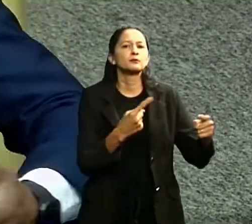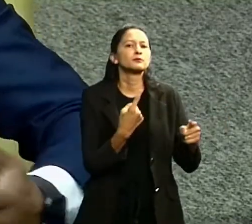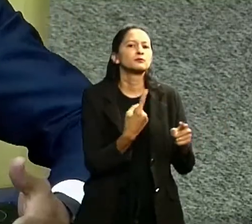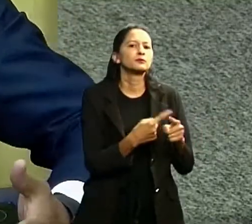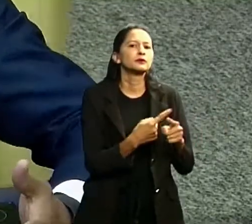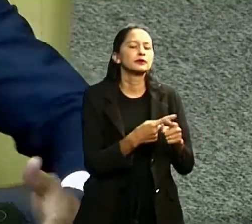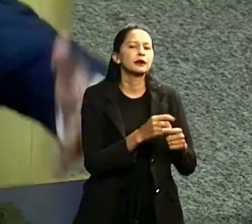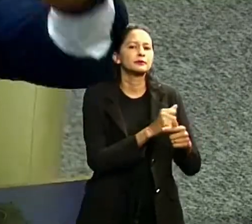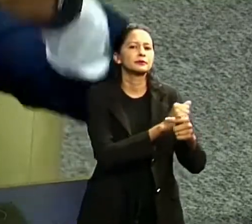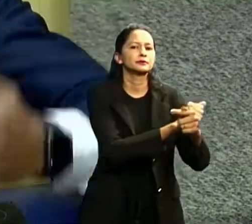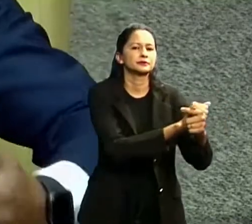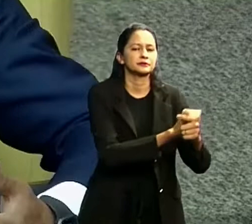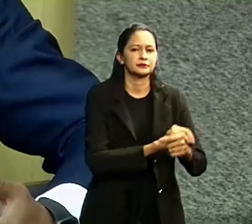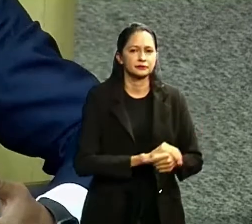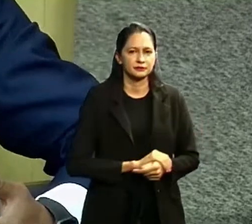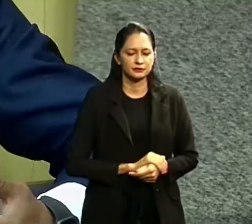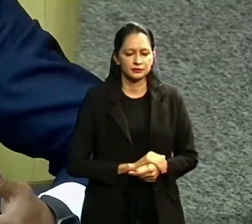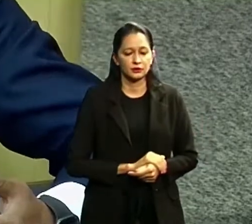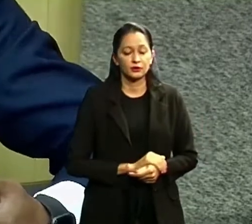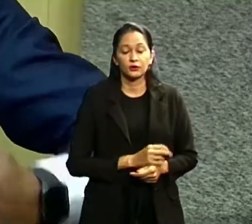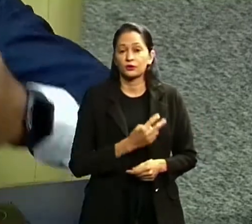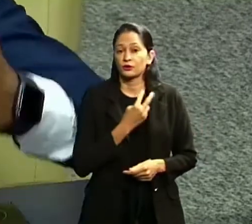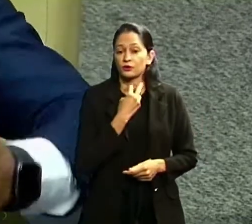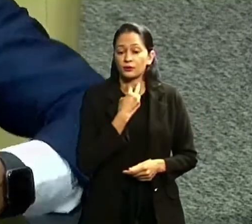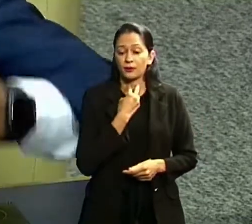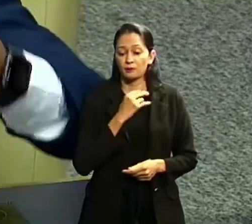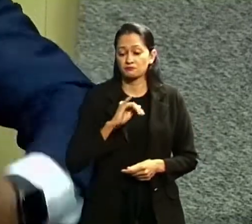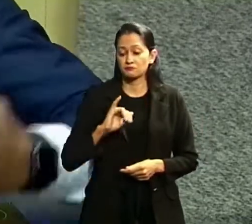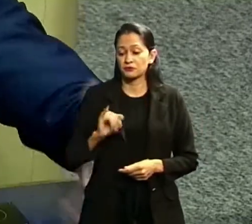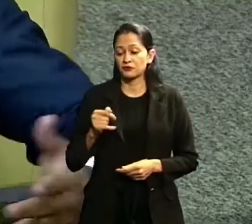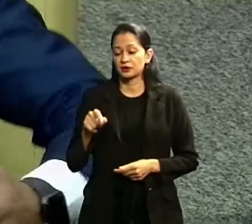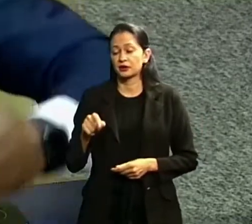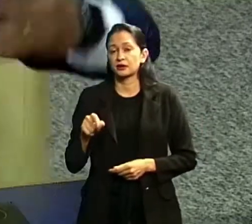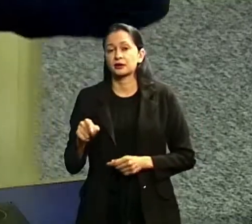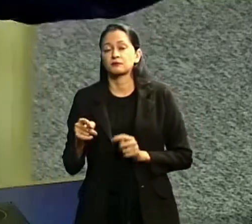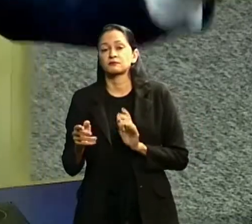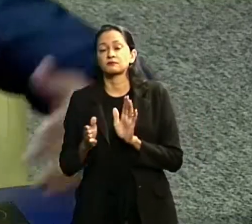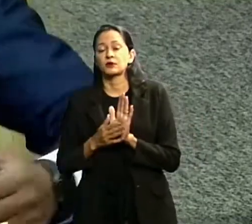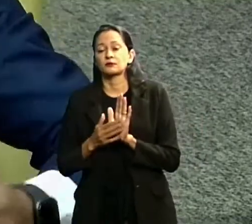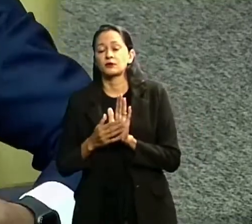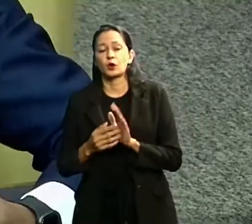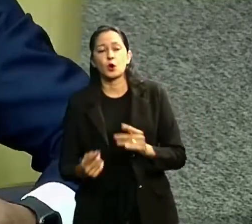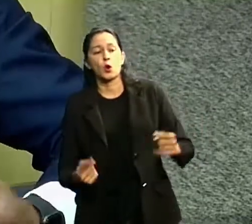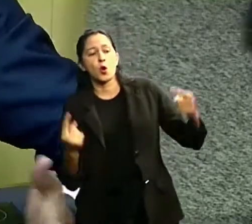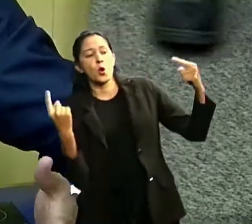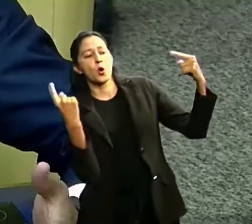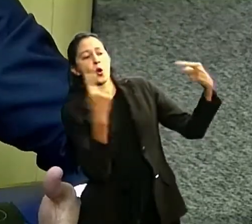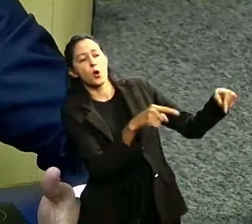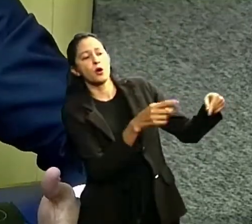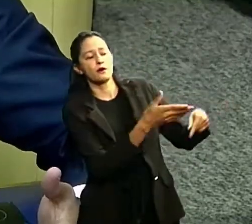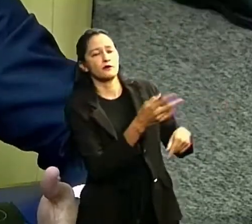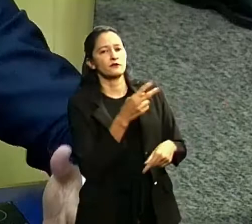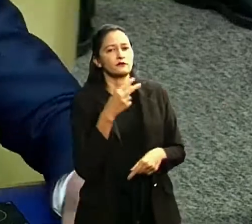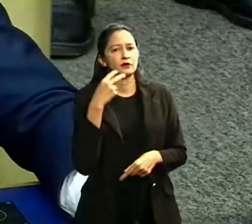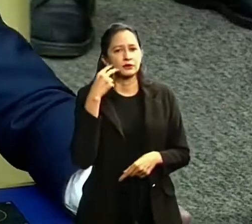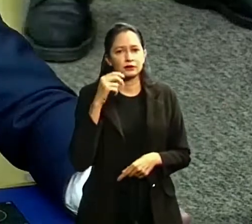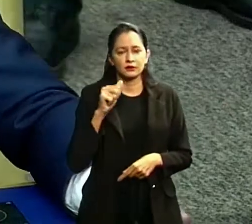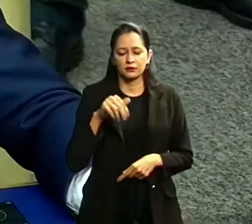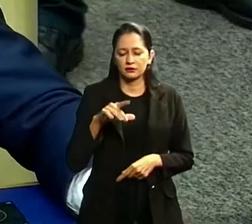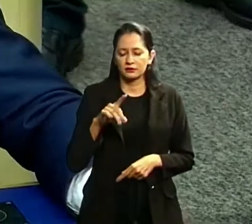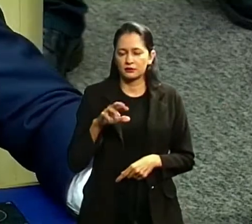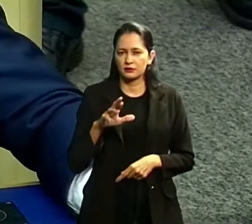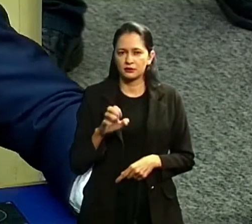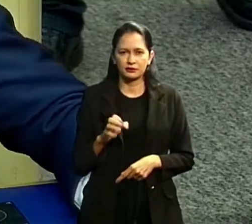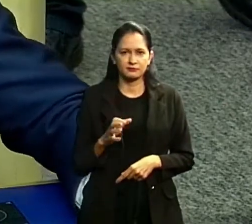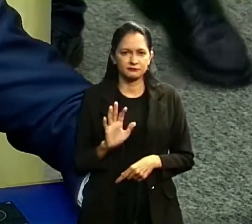posso pegar, querer usar este parlamento e fazer uma moção de repúdio contra o outro colega, vereador André Fortaleza, presidente